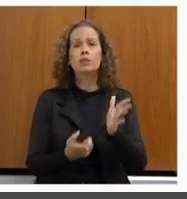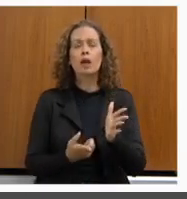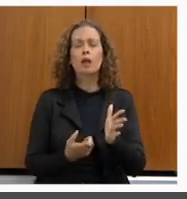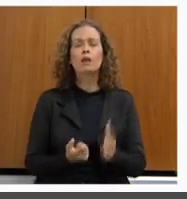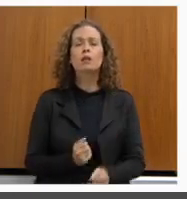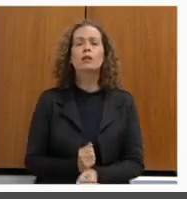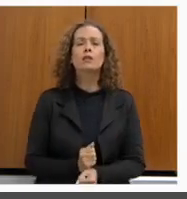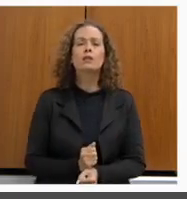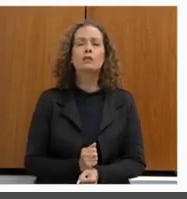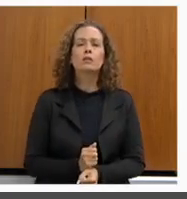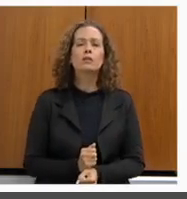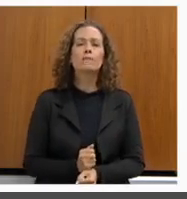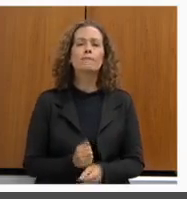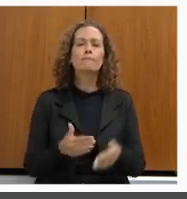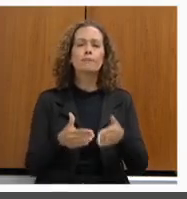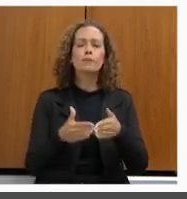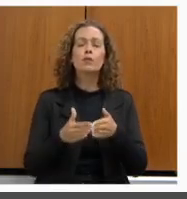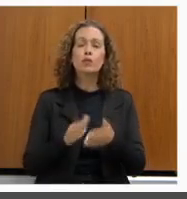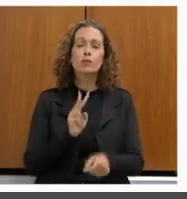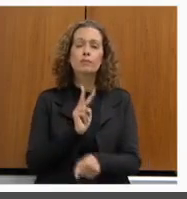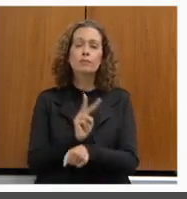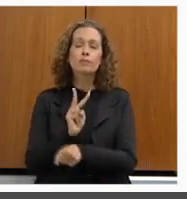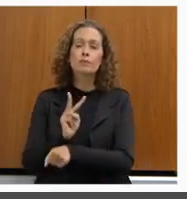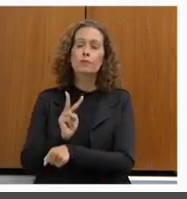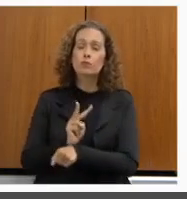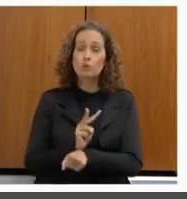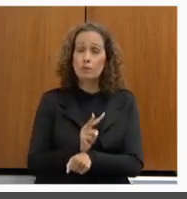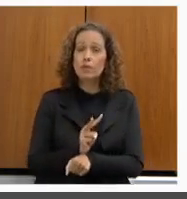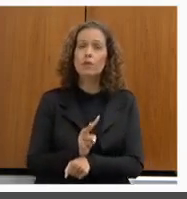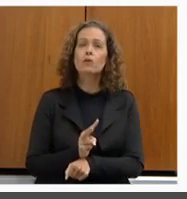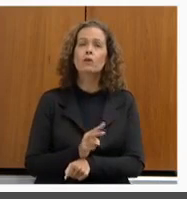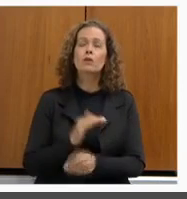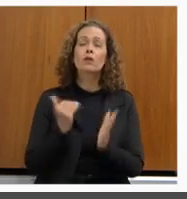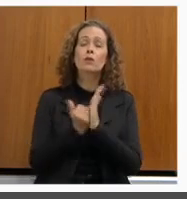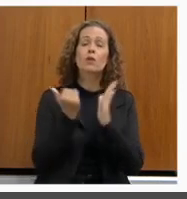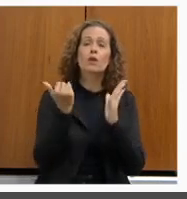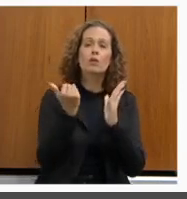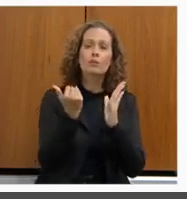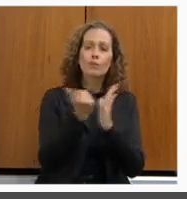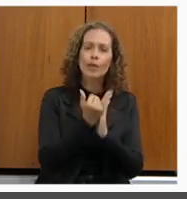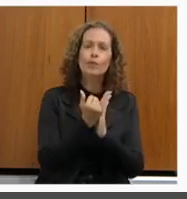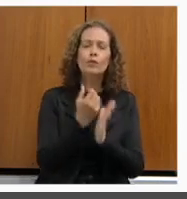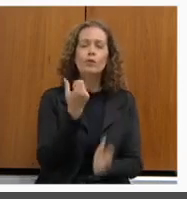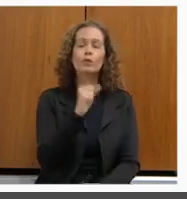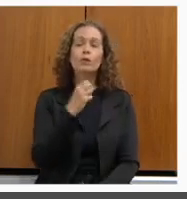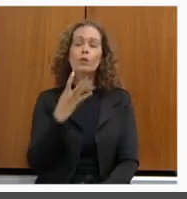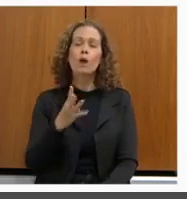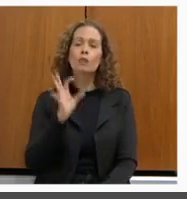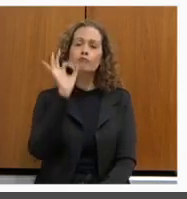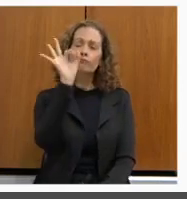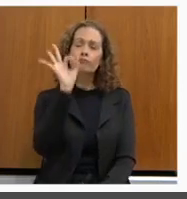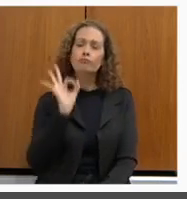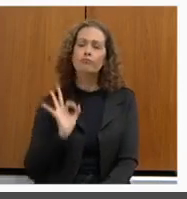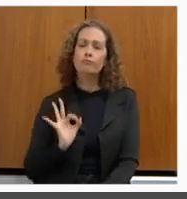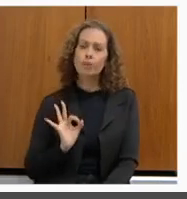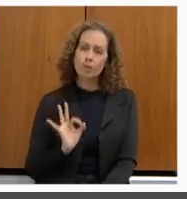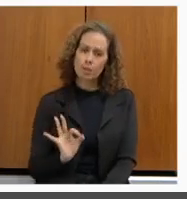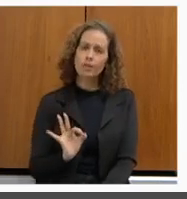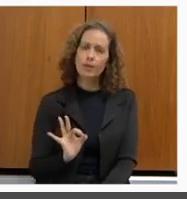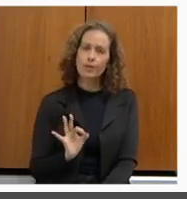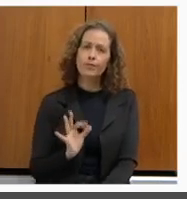medidas protetivas o aumento de 8.54 por cento das medidas protetivas